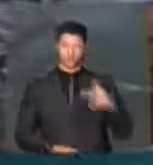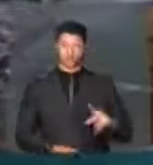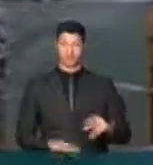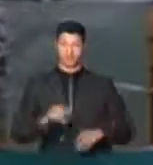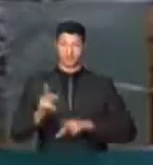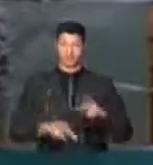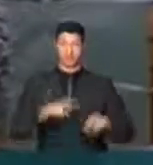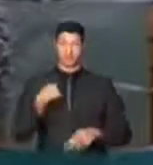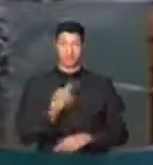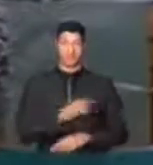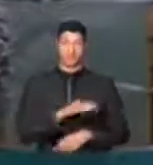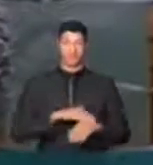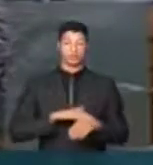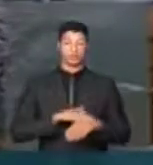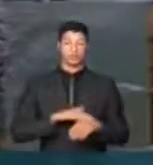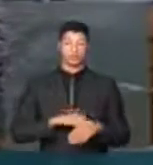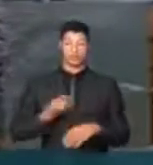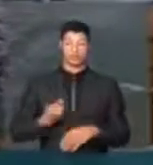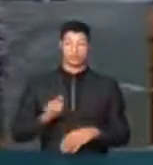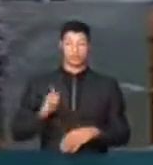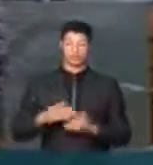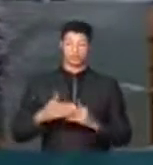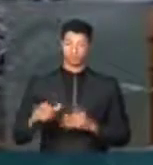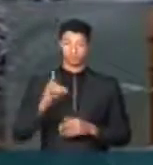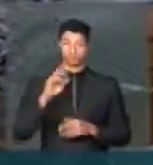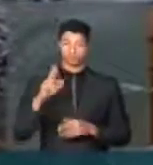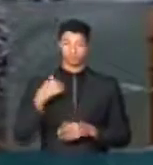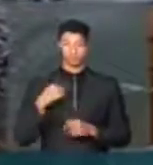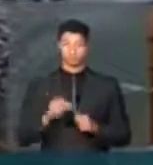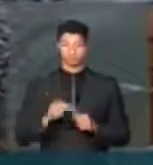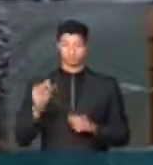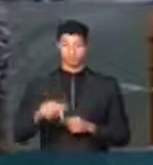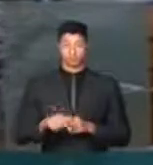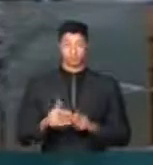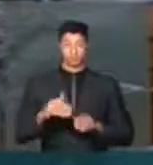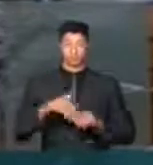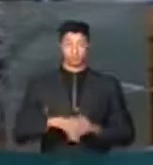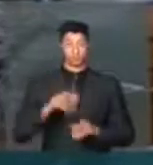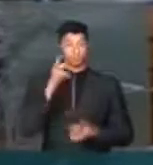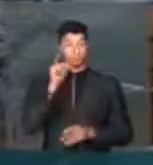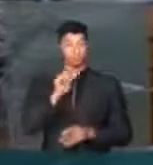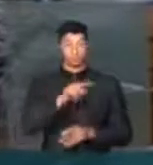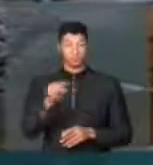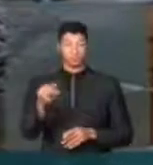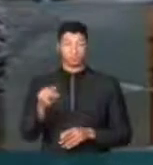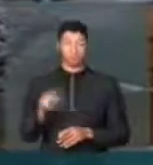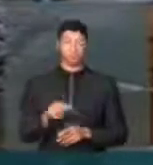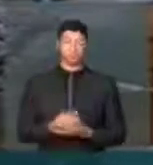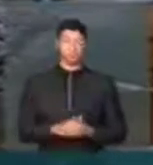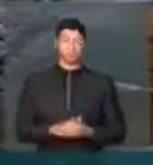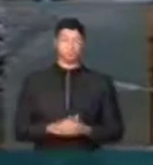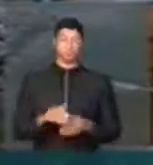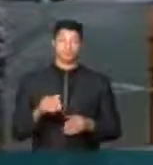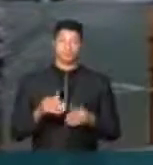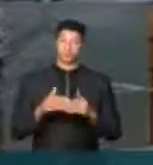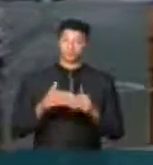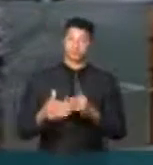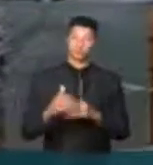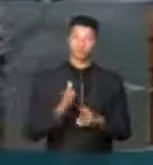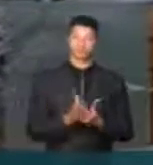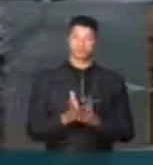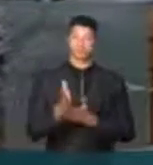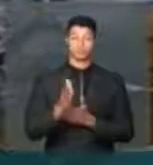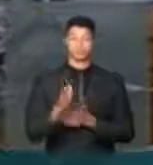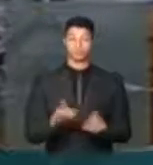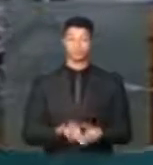senhor e o pouco que a gente conversou para o resto da vida. Então, doutor Mozart, eu faço aqui votos para que você trilhe os seus